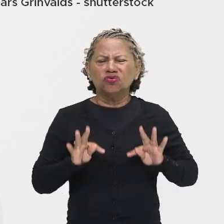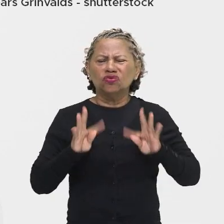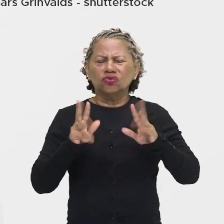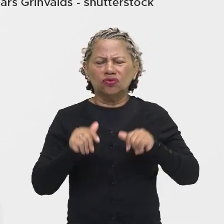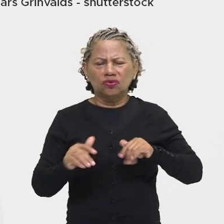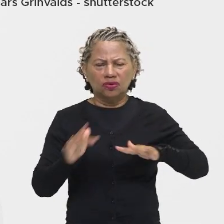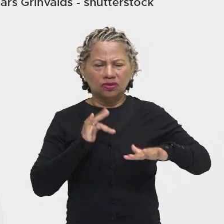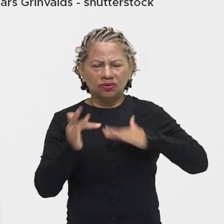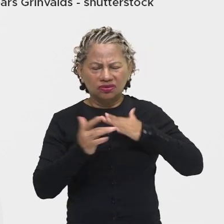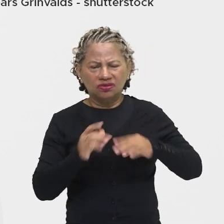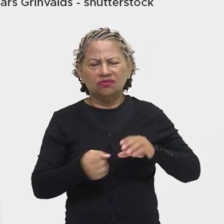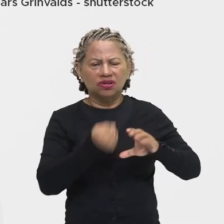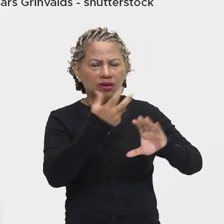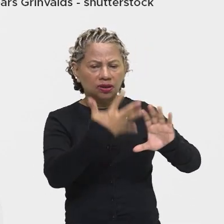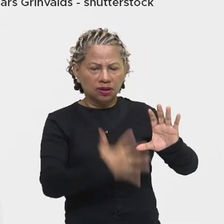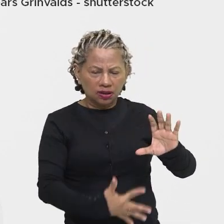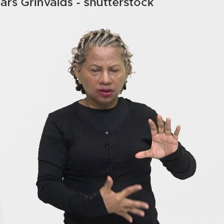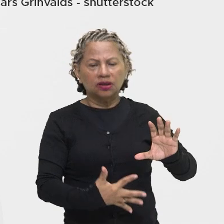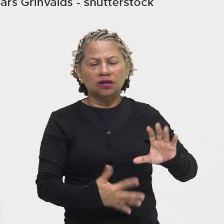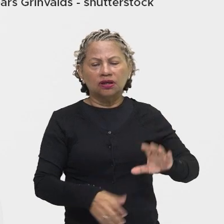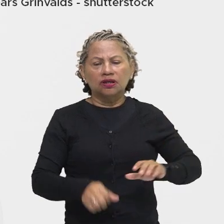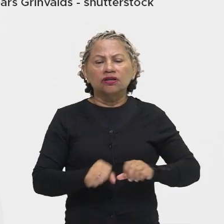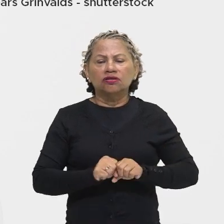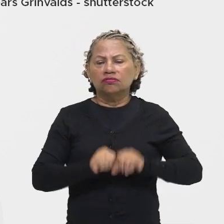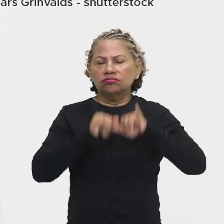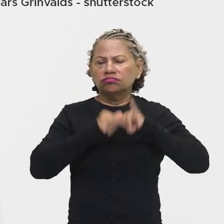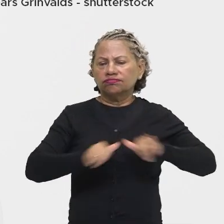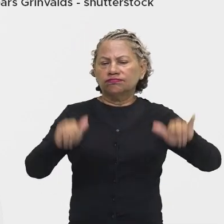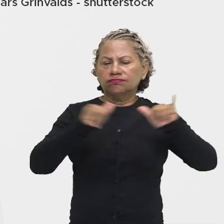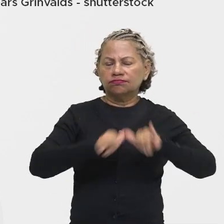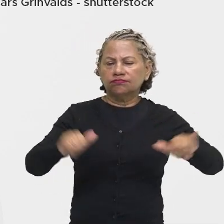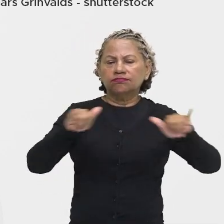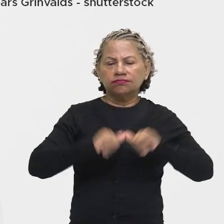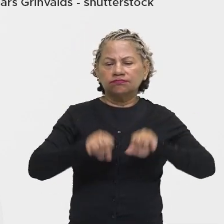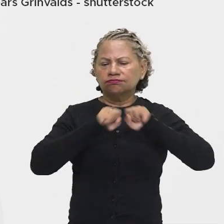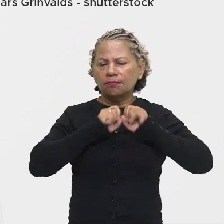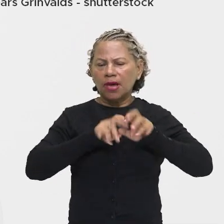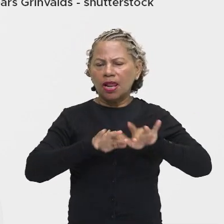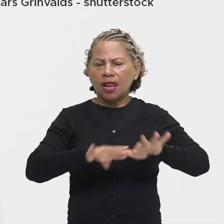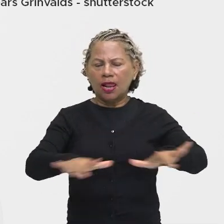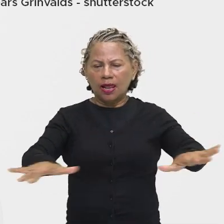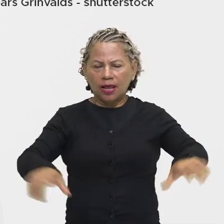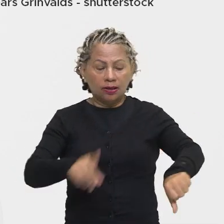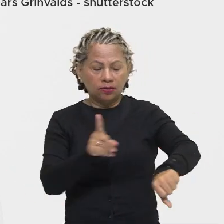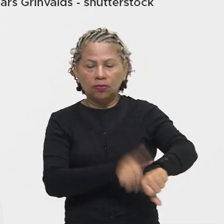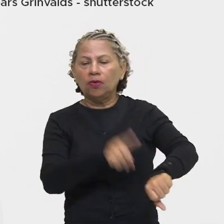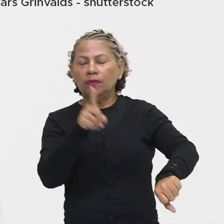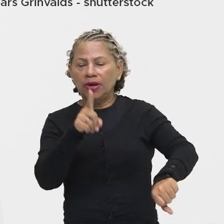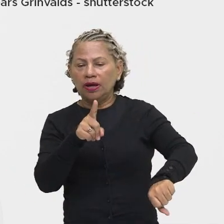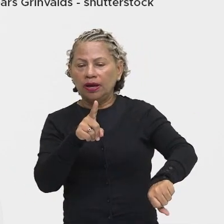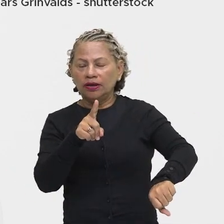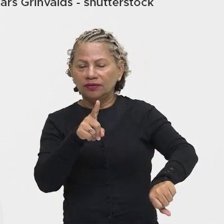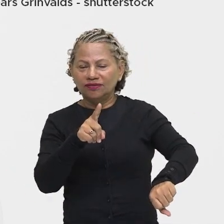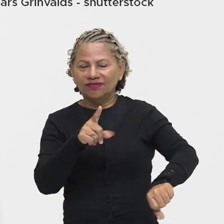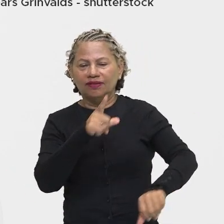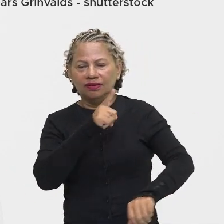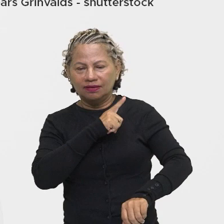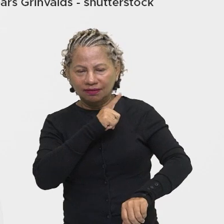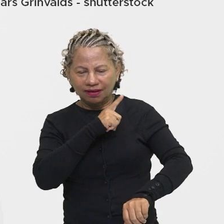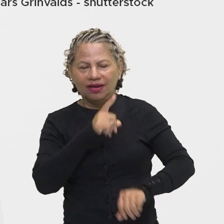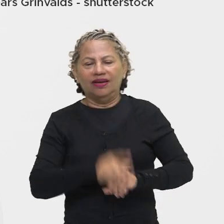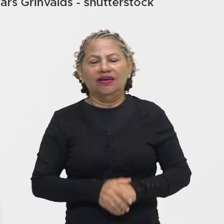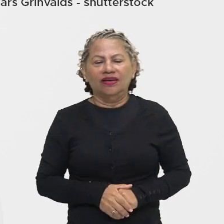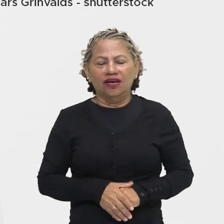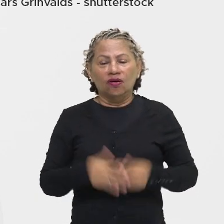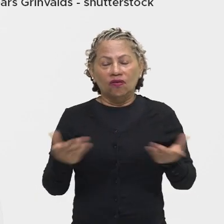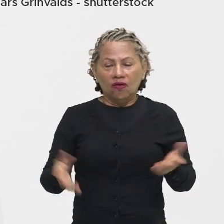a característica de transmitir informações no momento em que os fatos acontecem. Mas o Twitter, como